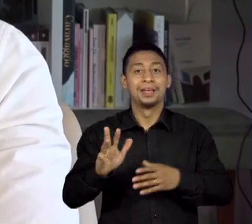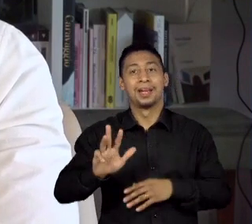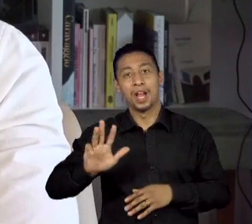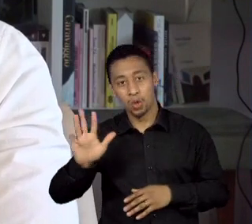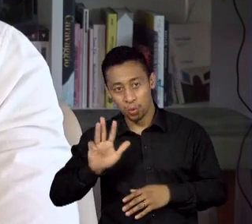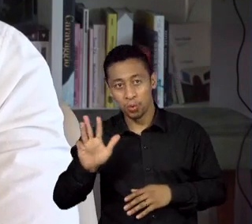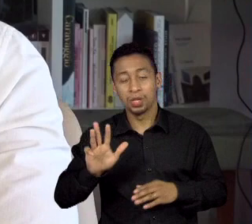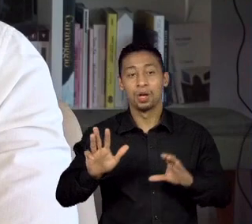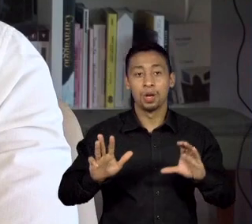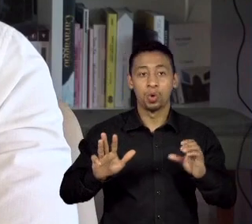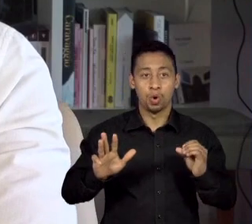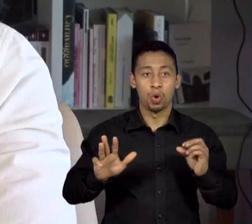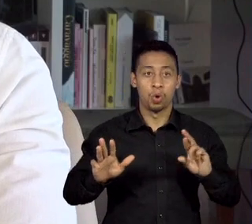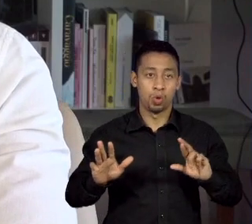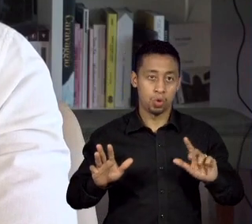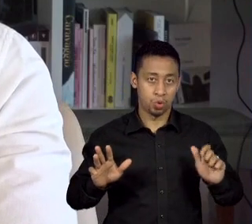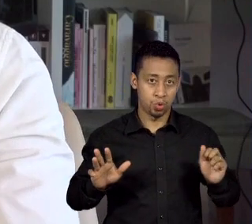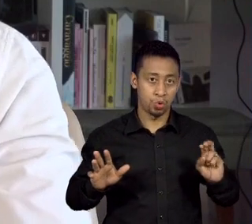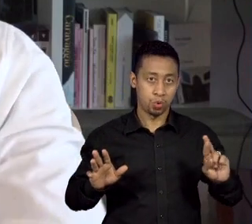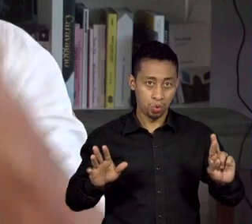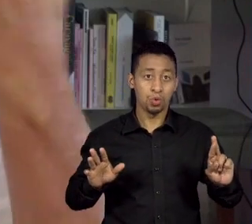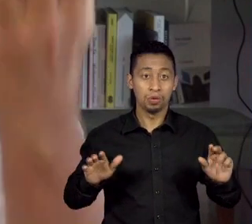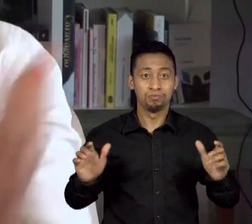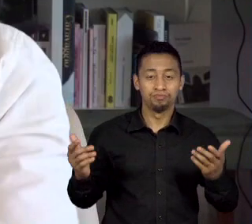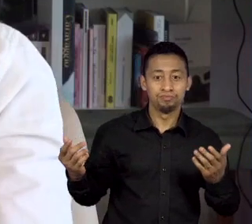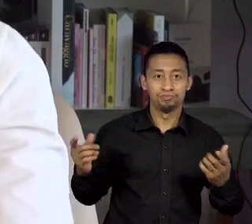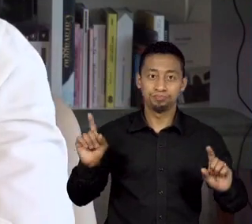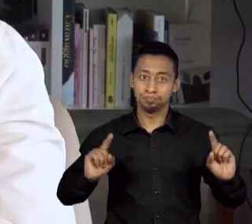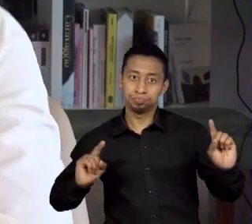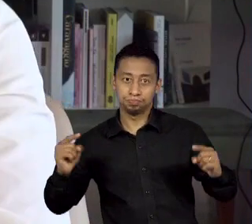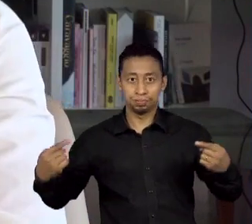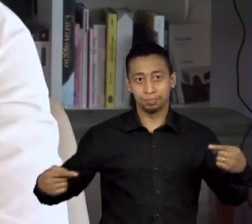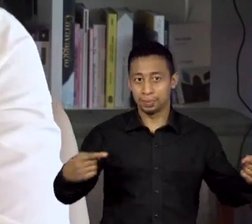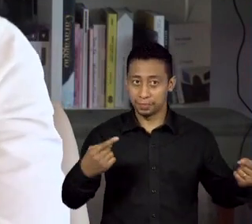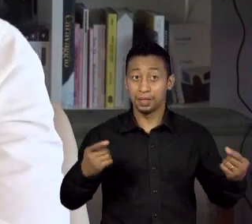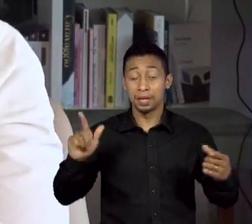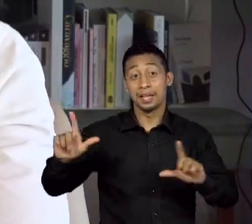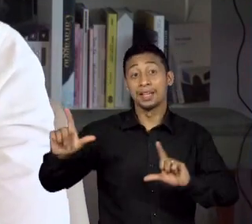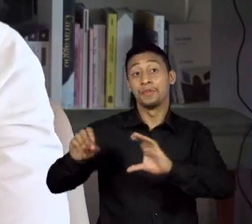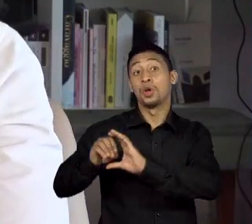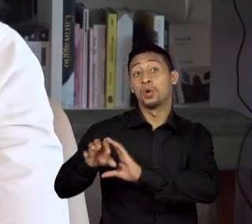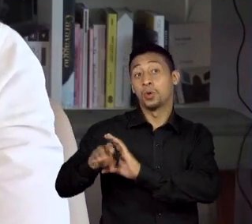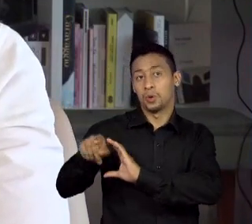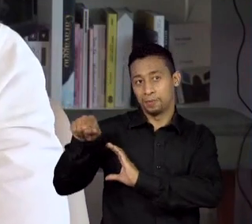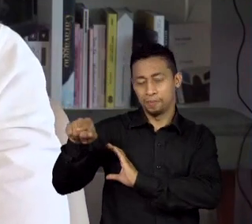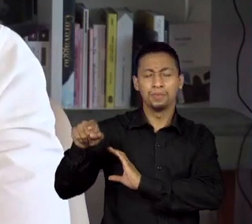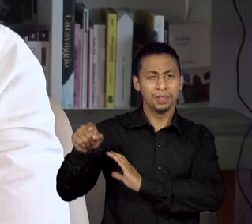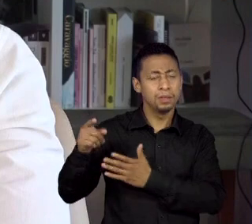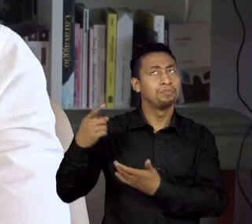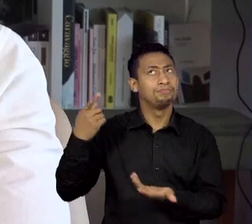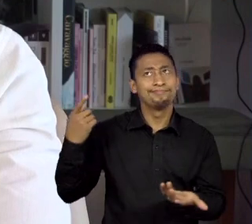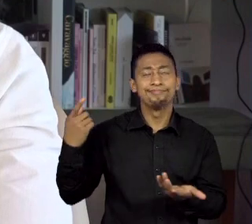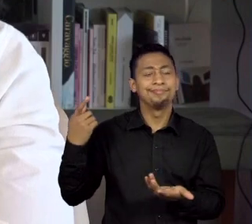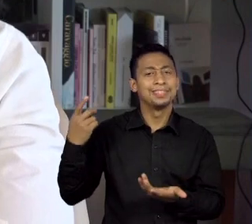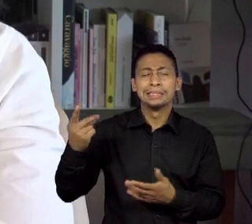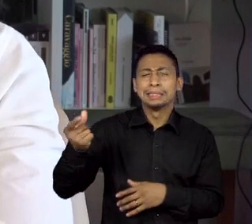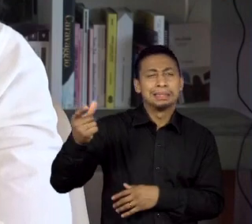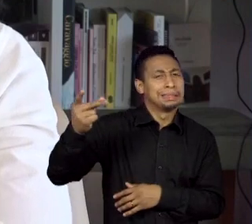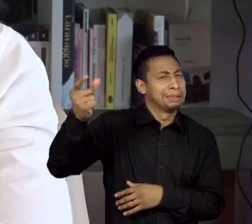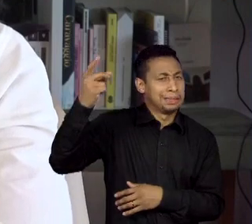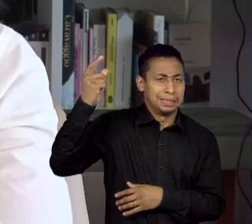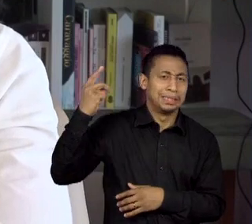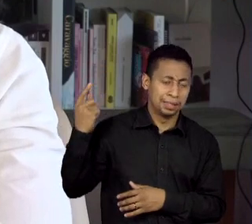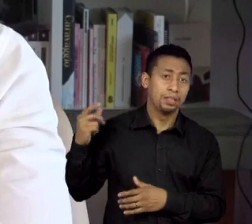a transmissão desse debate pela Globo, onde a gente... Era uma ideia bem antiga, a gente tinha lido essa história,